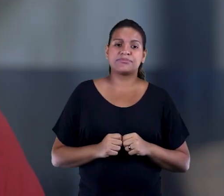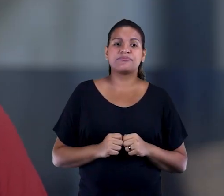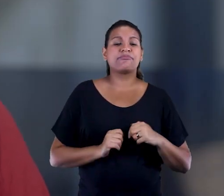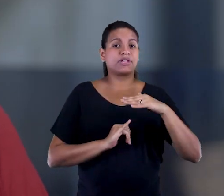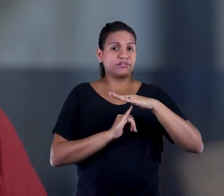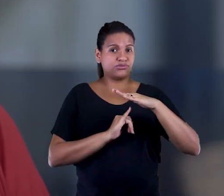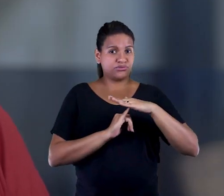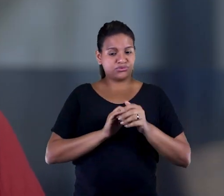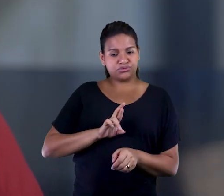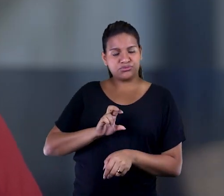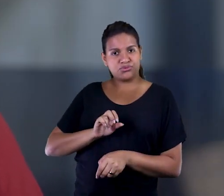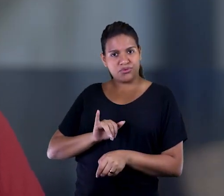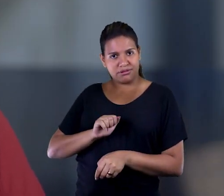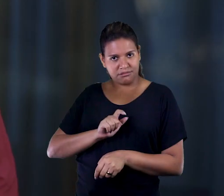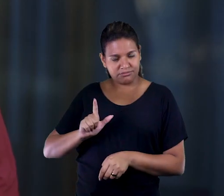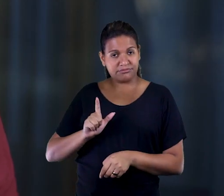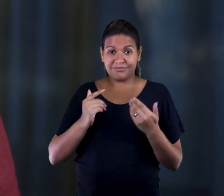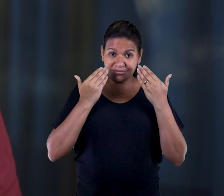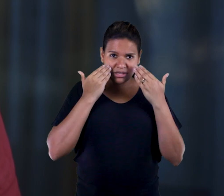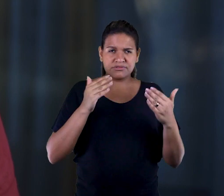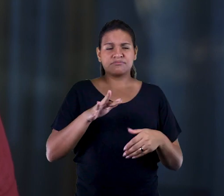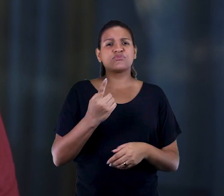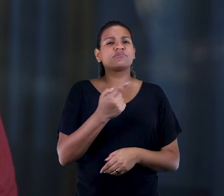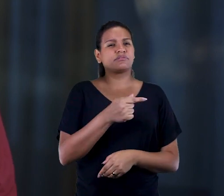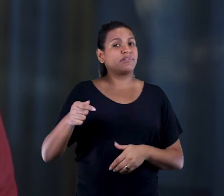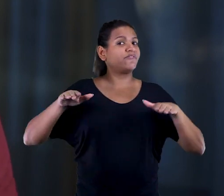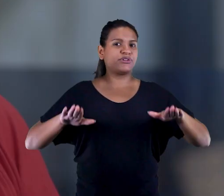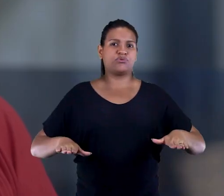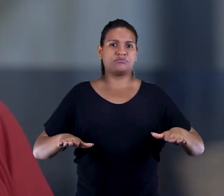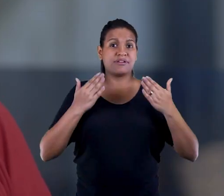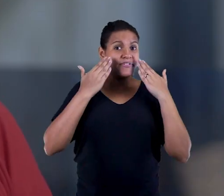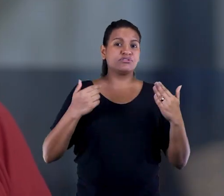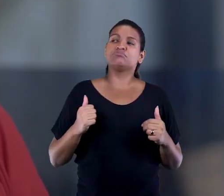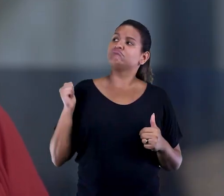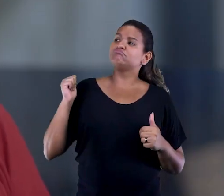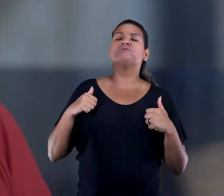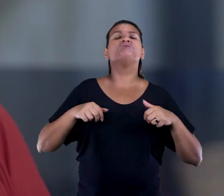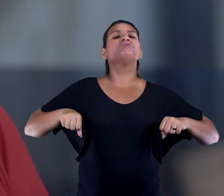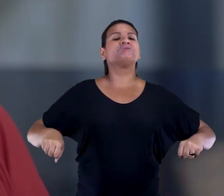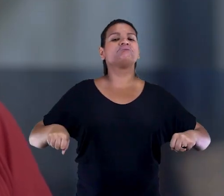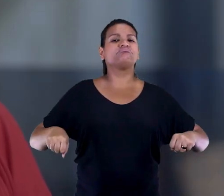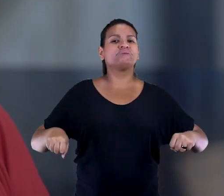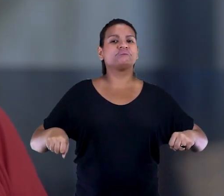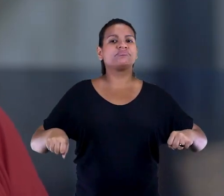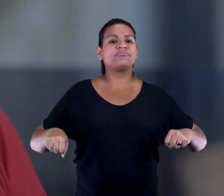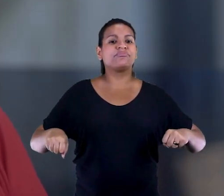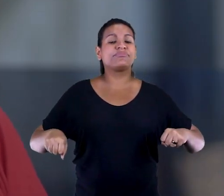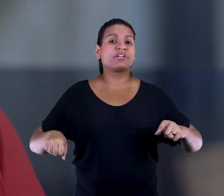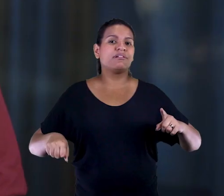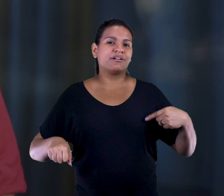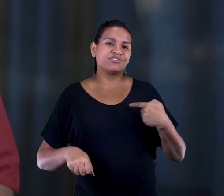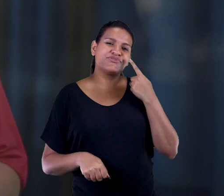acorrentamos em frente ao Instituto Royal. A gente ficou ali por cerca de uma semana, então a gente via pela